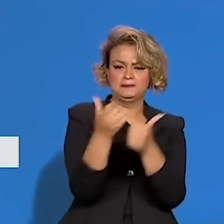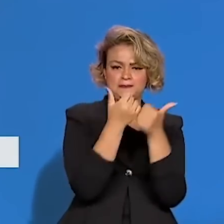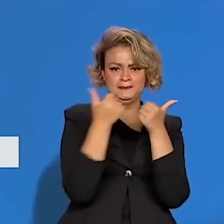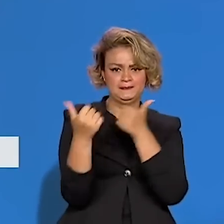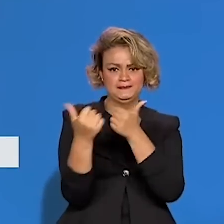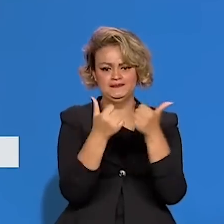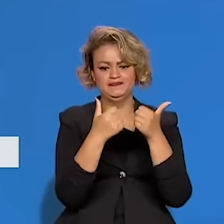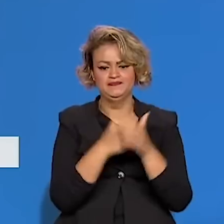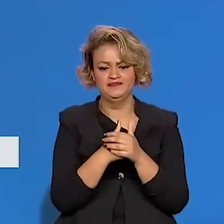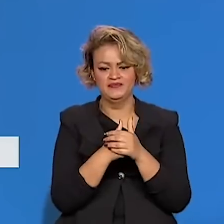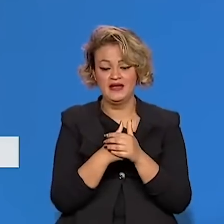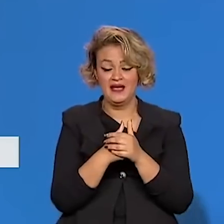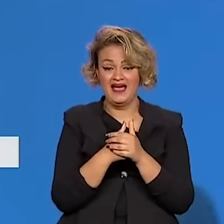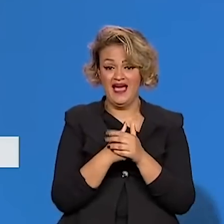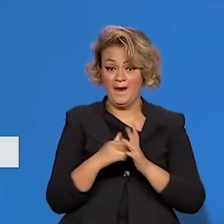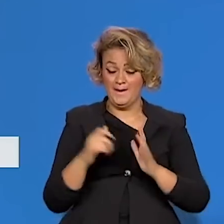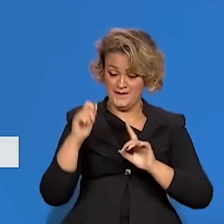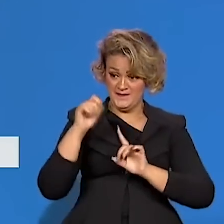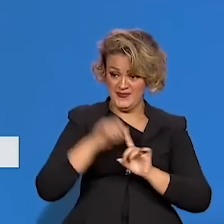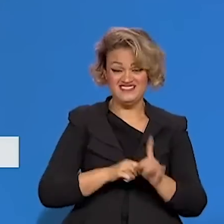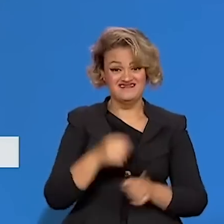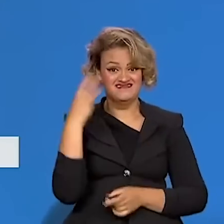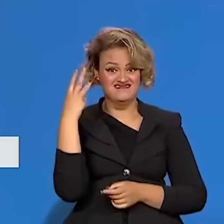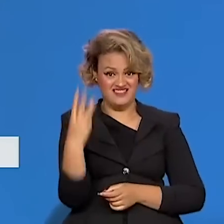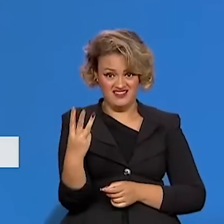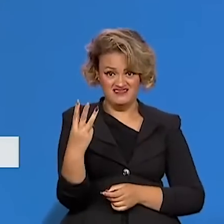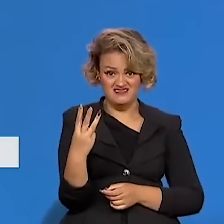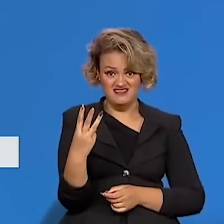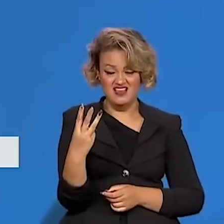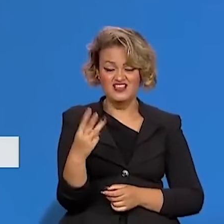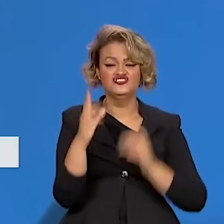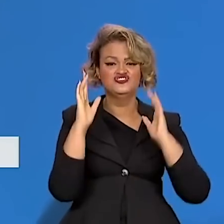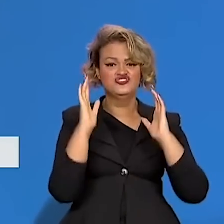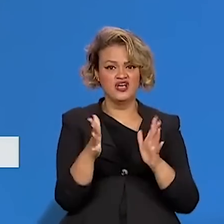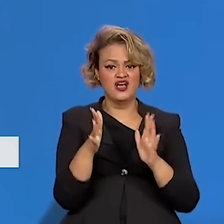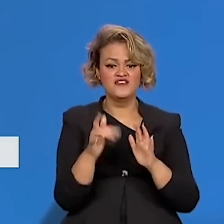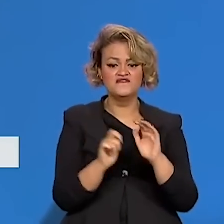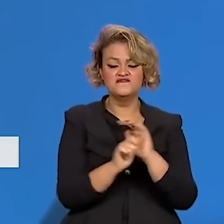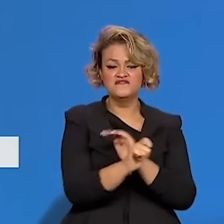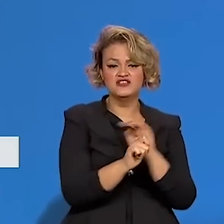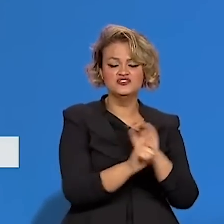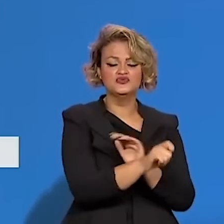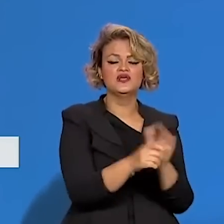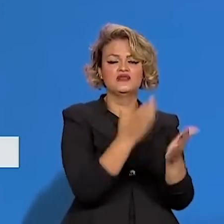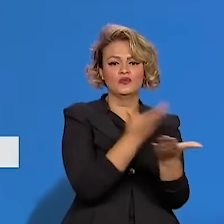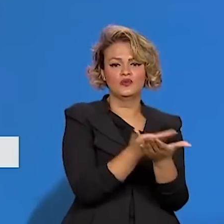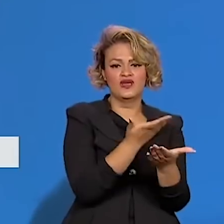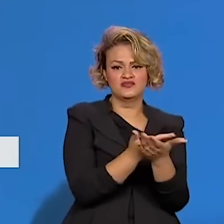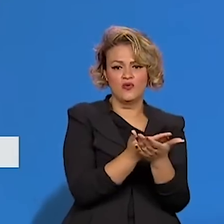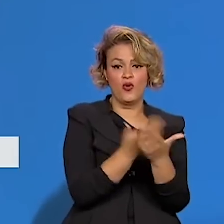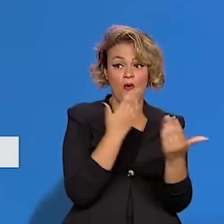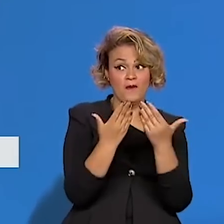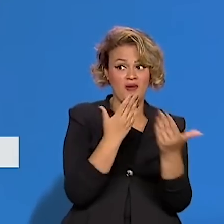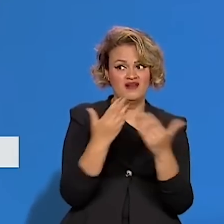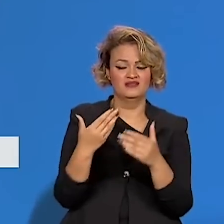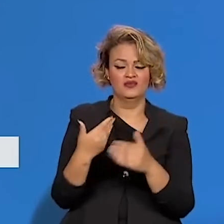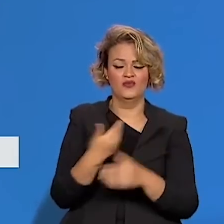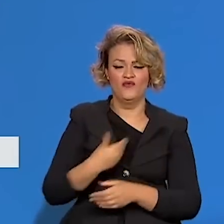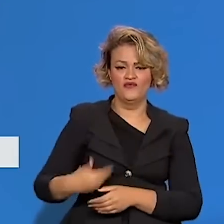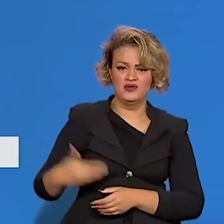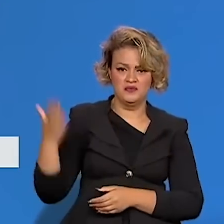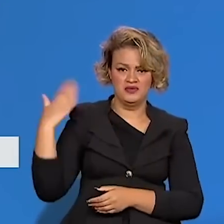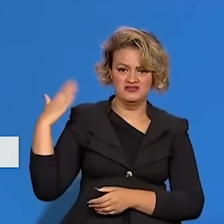apenas em três meses deste ano a gente investiu mais em educação do que o governo passado